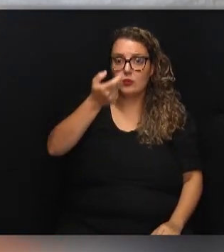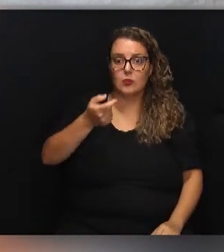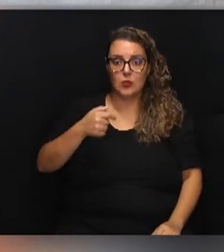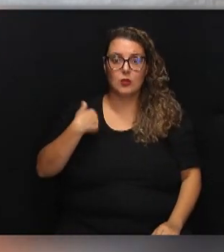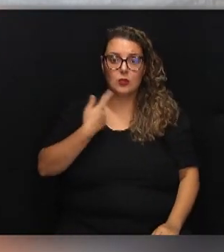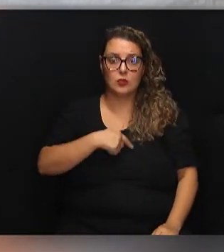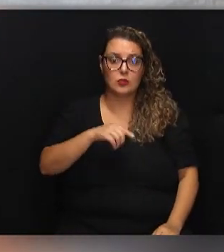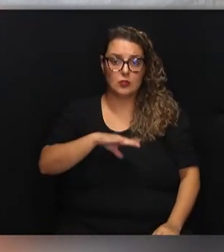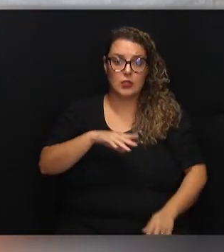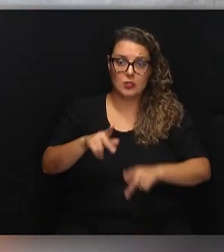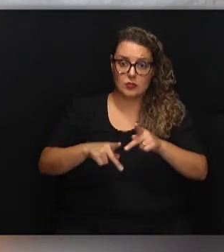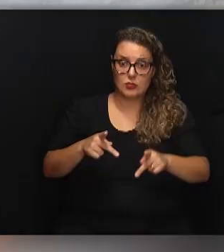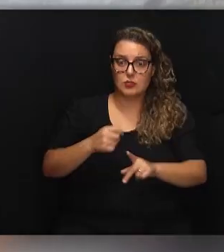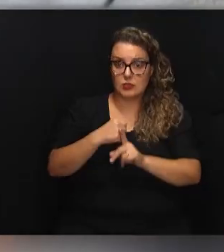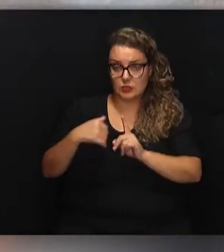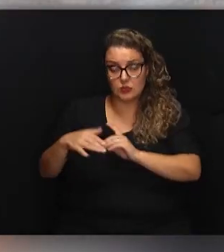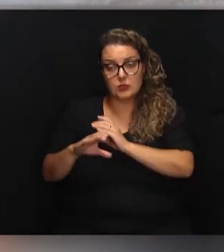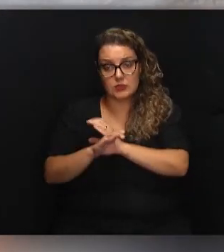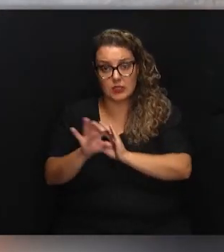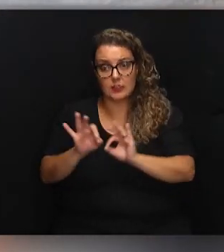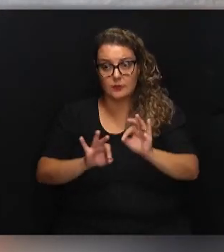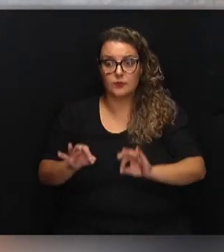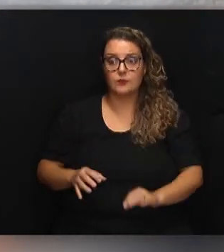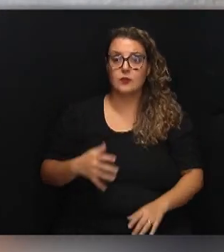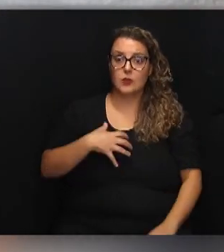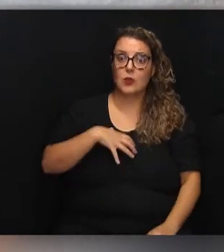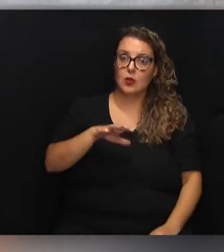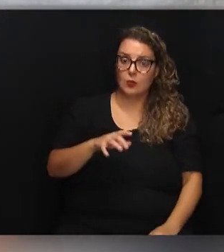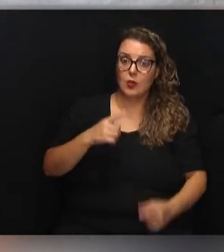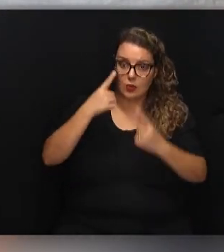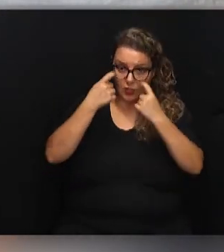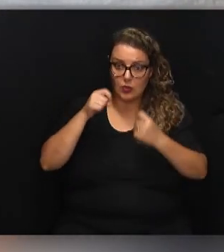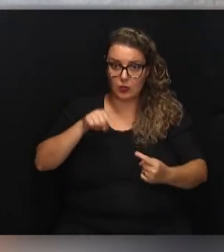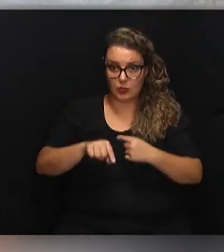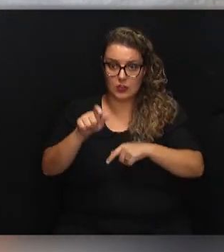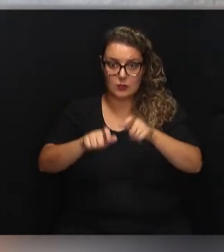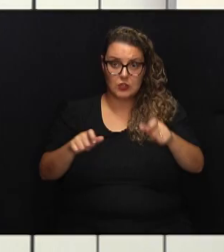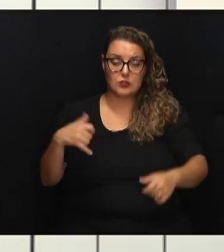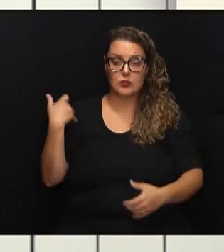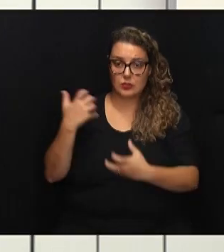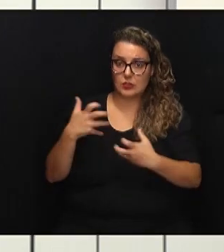município, a população, a sociedade civil, sobre a situação da violência contra a pessoa idosa.